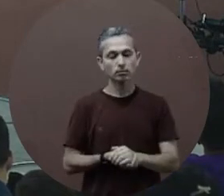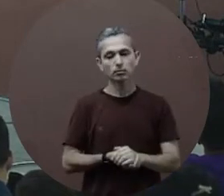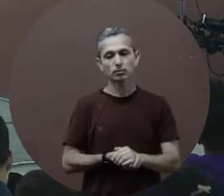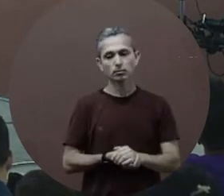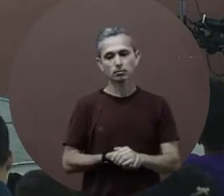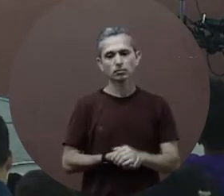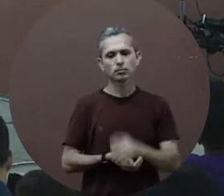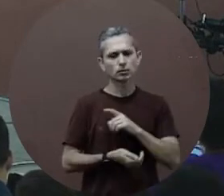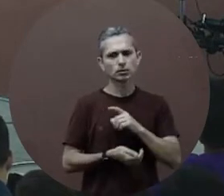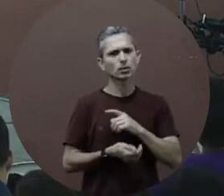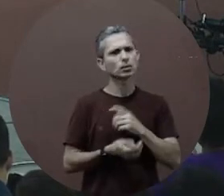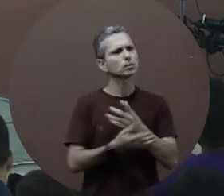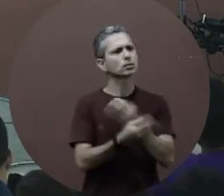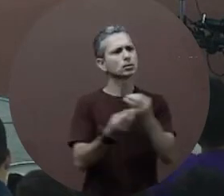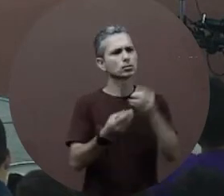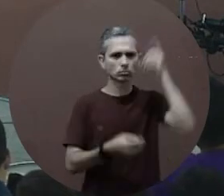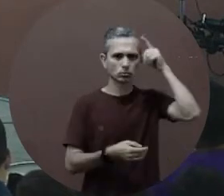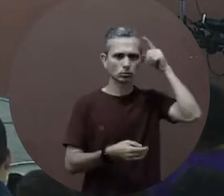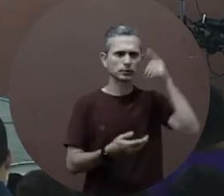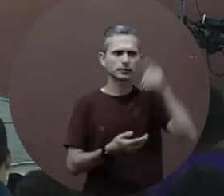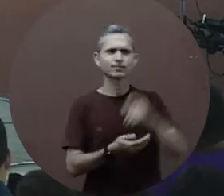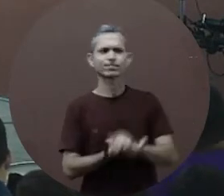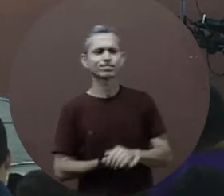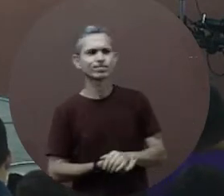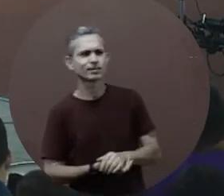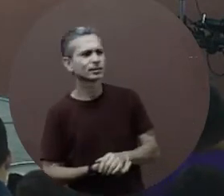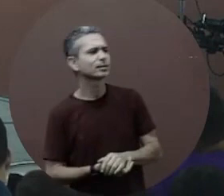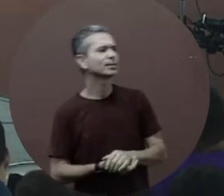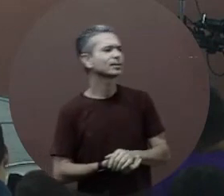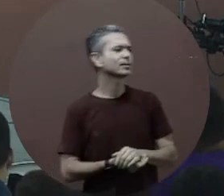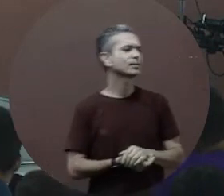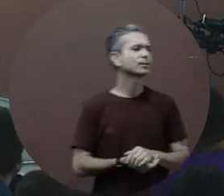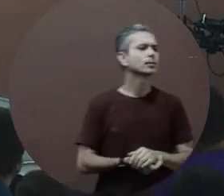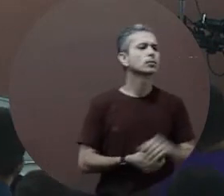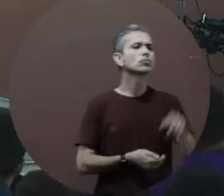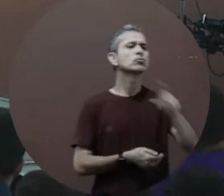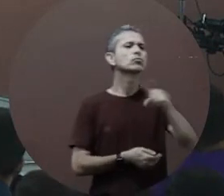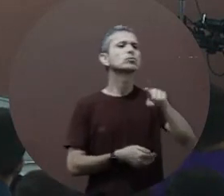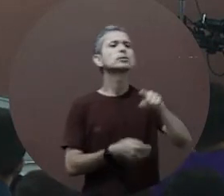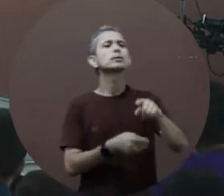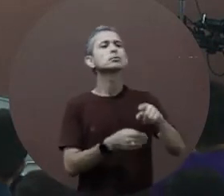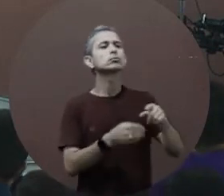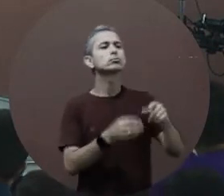tem muitos líderes que abusam de sua liderança porque eles querem que as pessoas se submetam a eles.